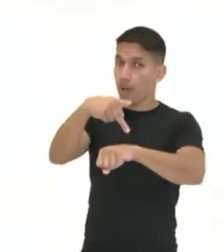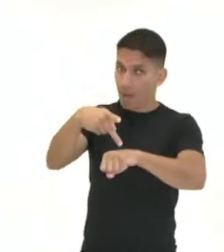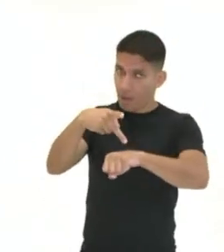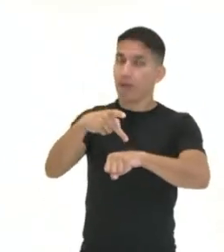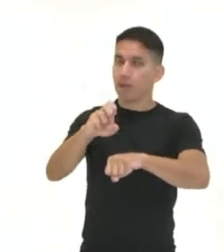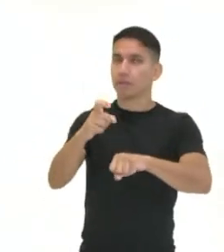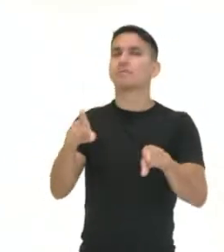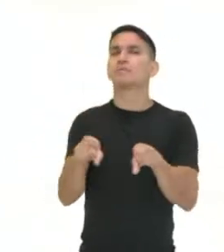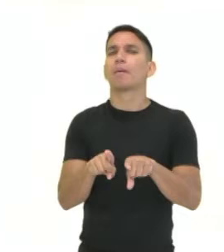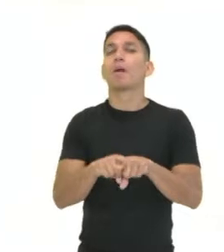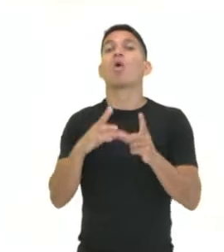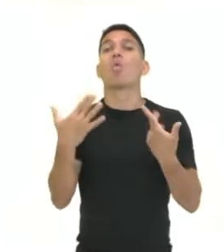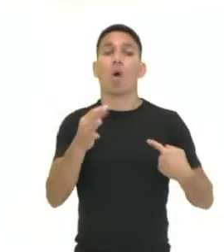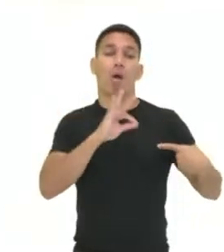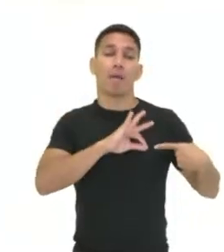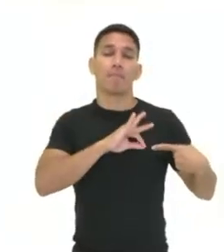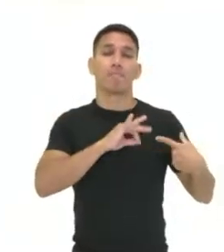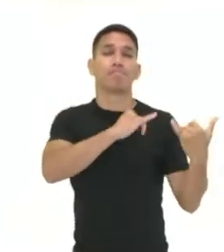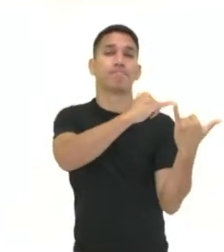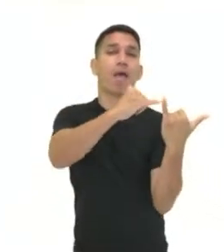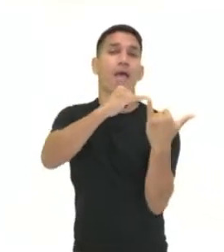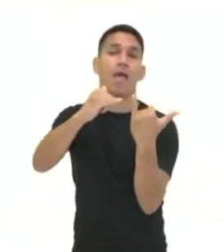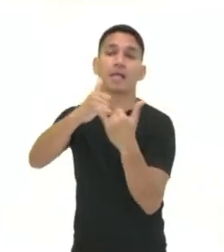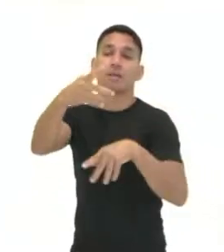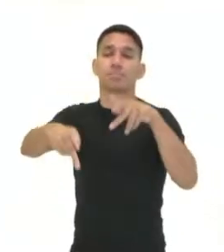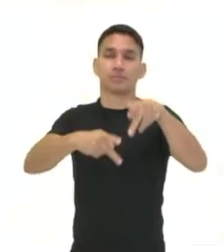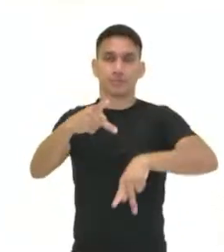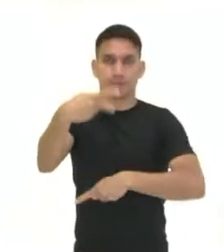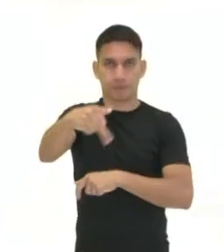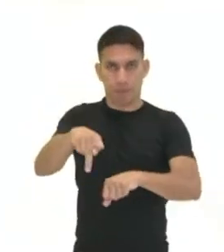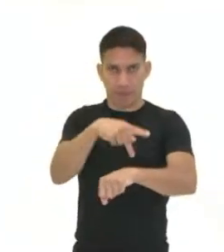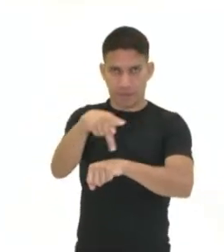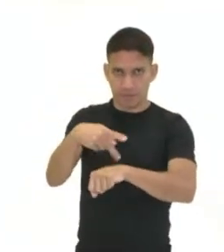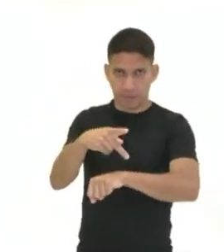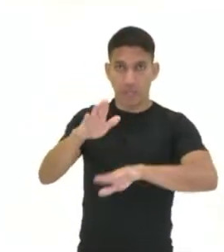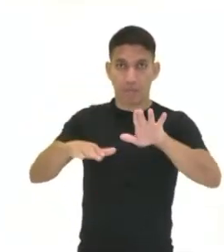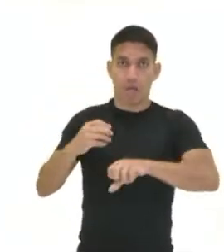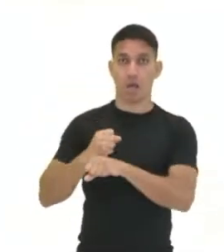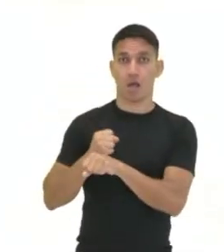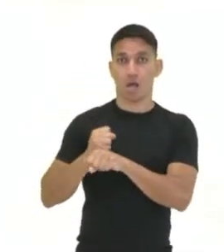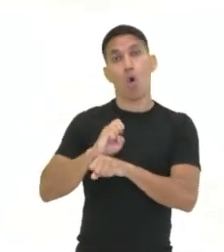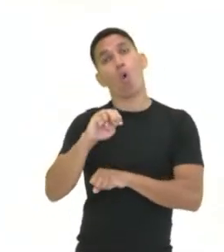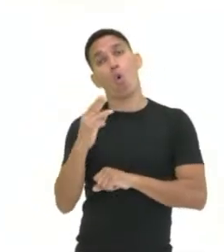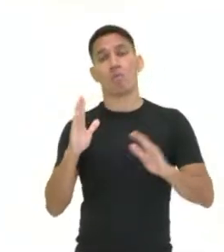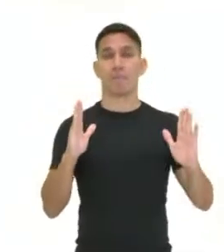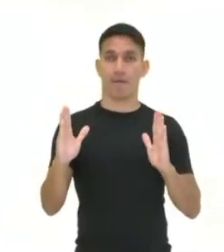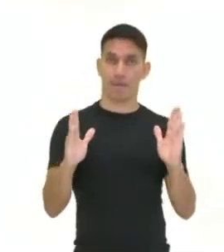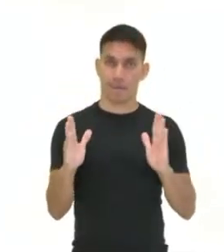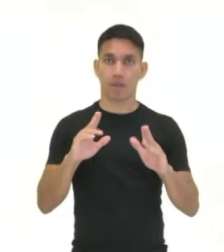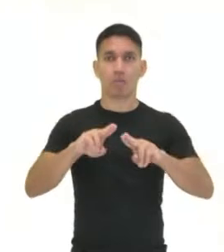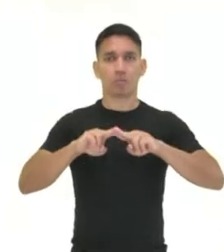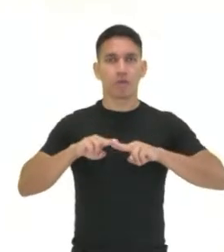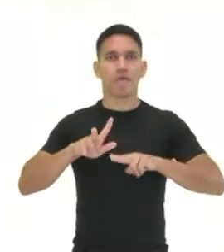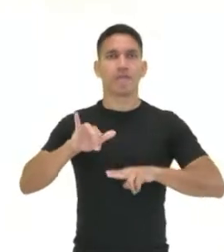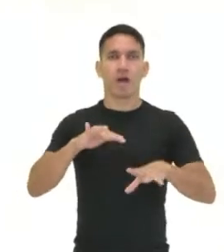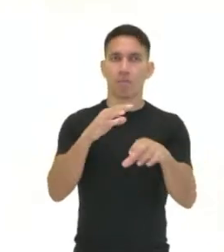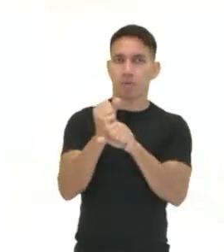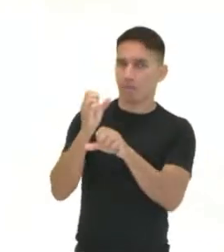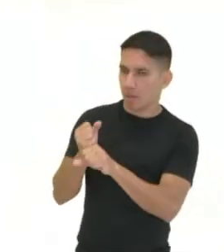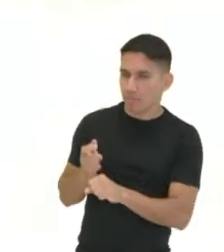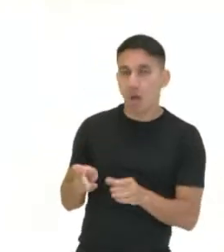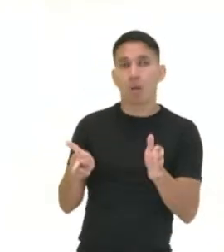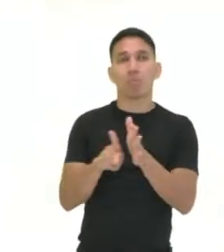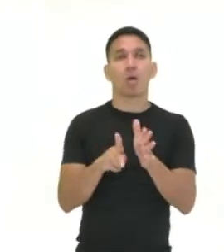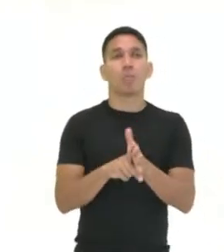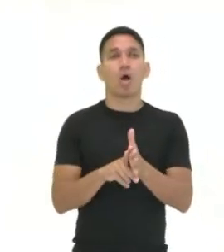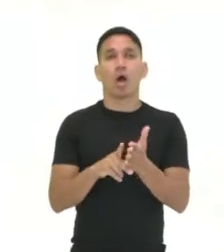corresponde à renda média da população desse país em um determinado ano ou período. Então ela vai ser calculada por meio da